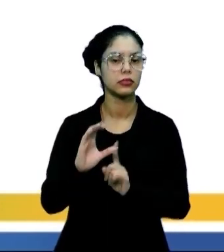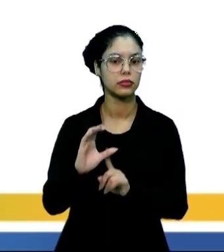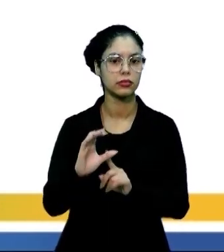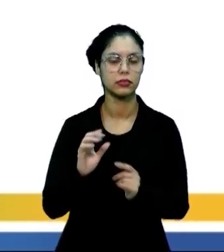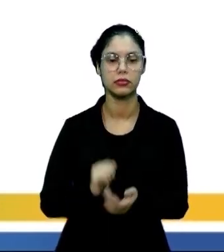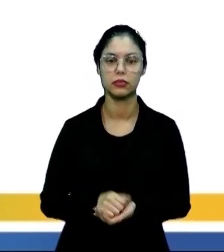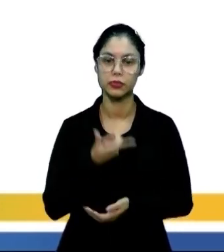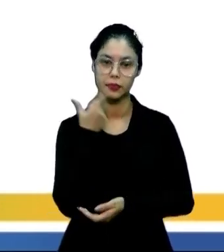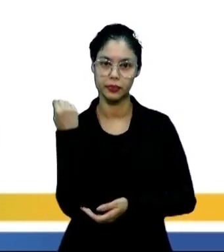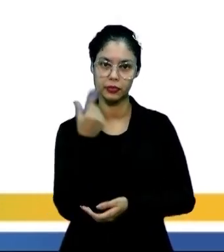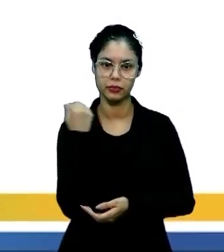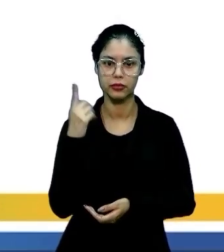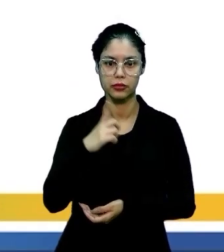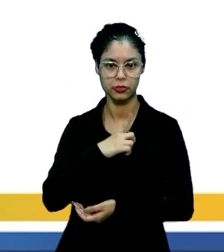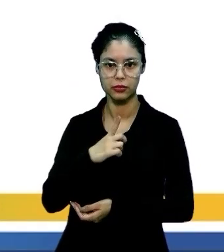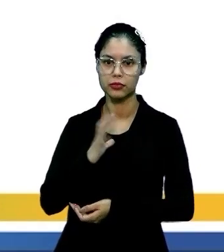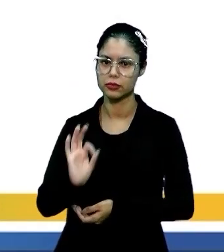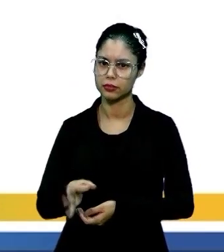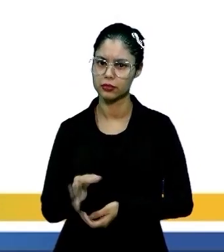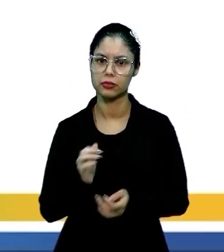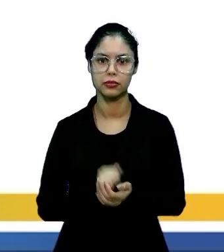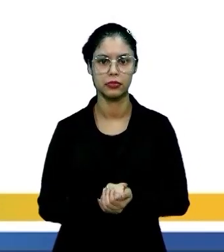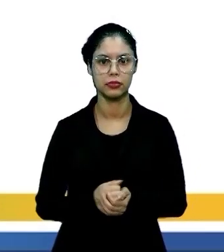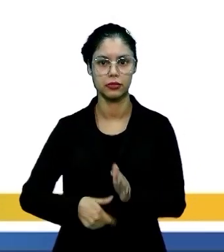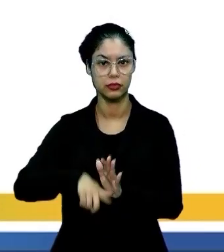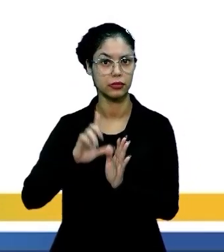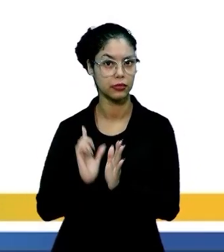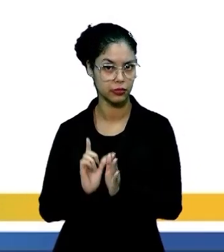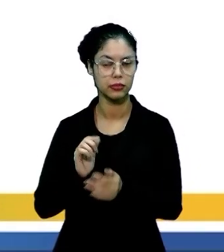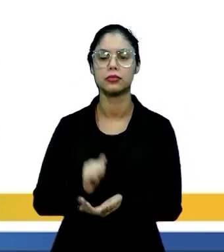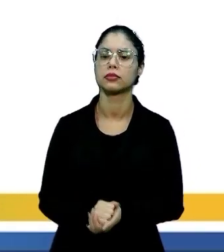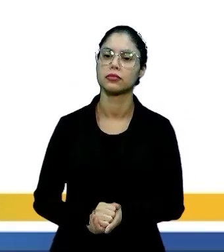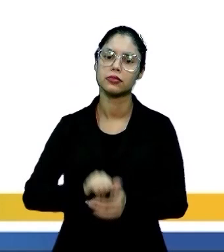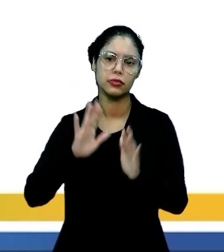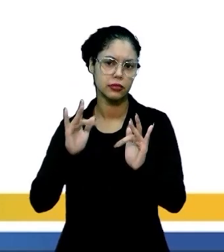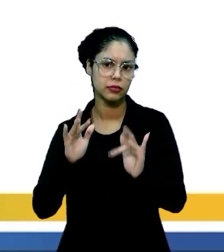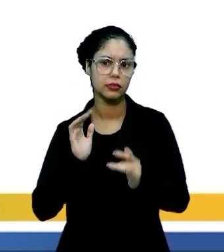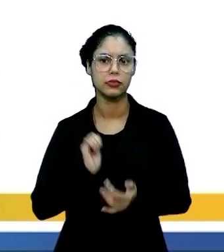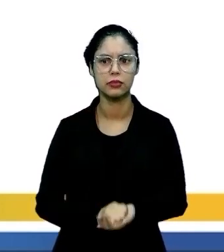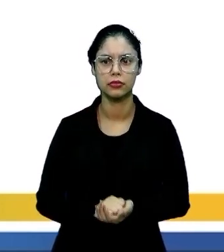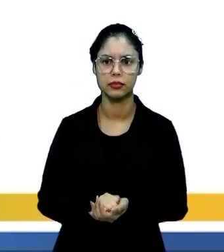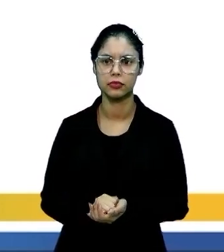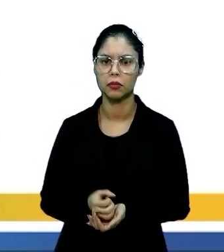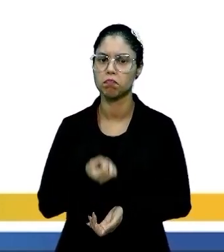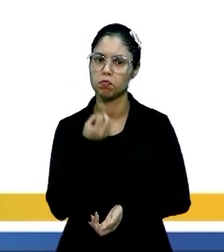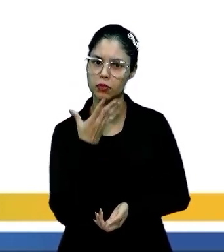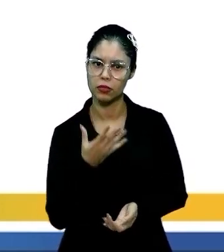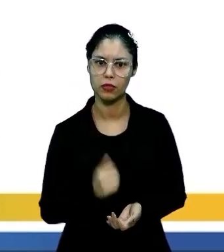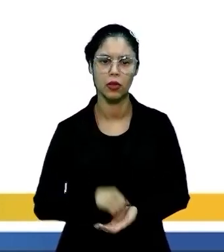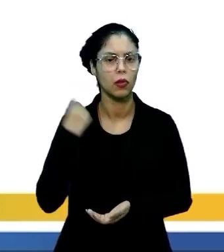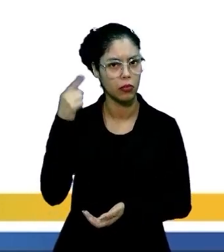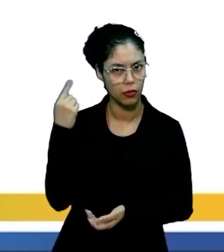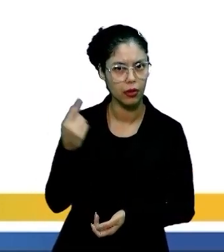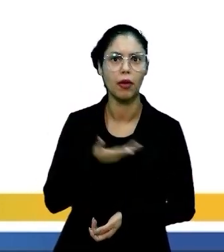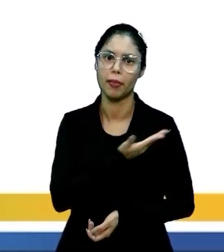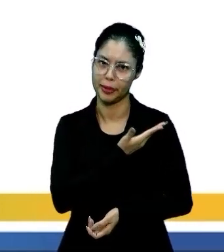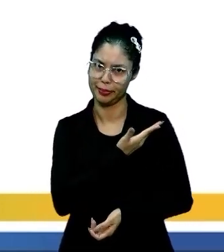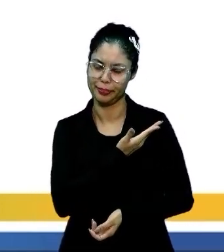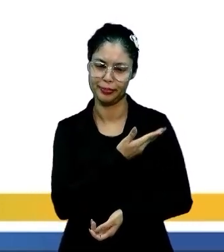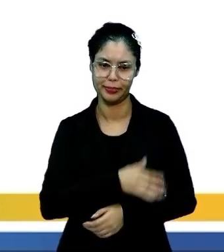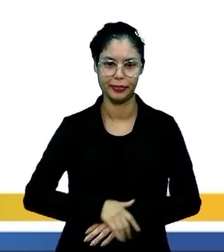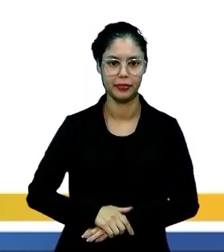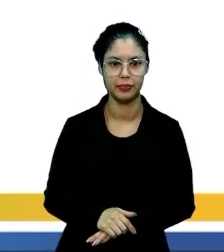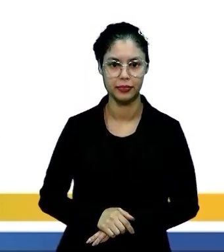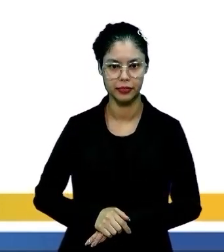Letra C, Garfield tem certeza de que a ex-namorada de John é sensata, o maluco é o amigo.